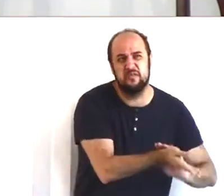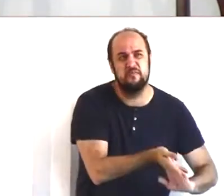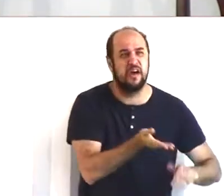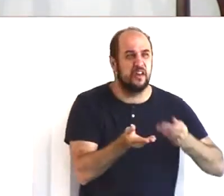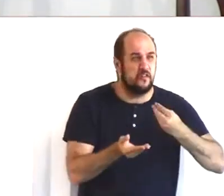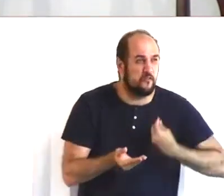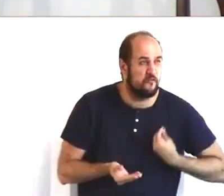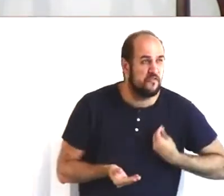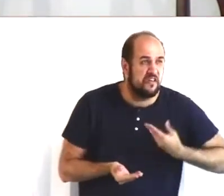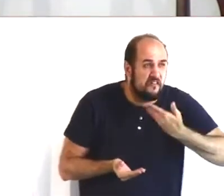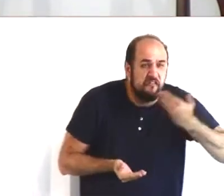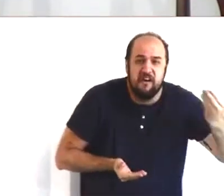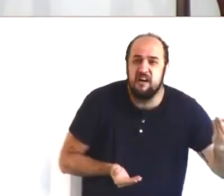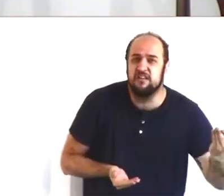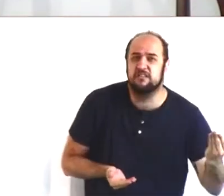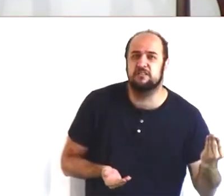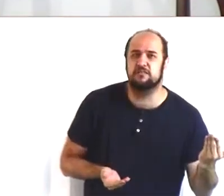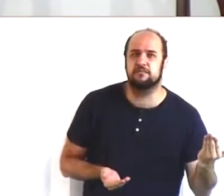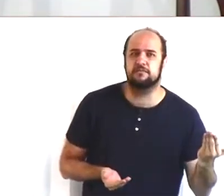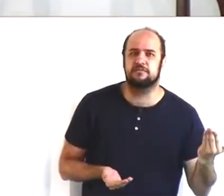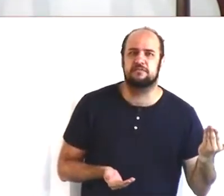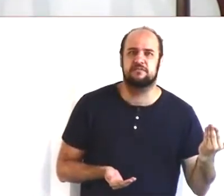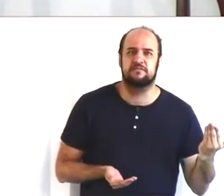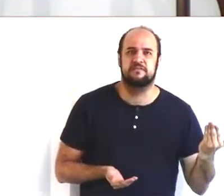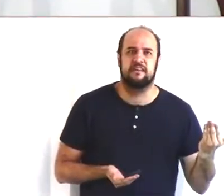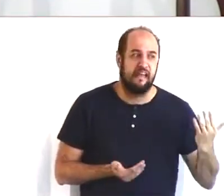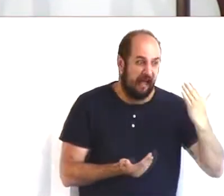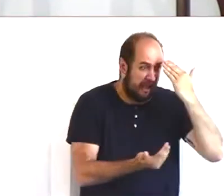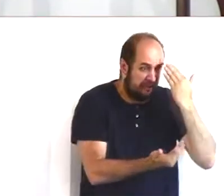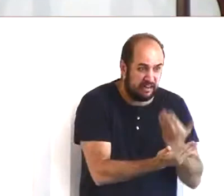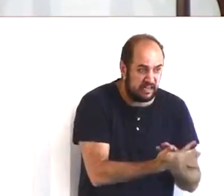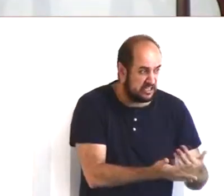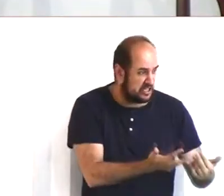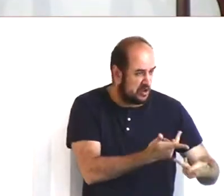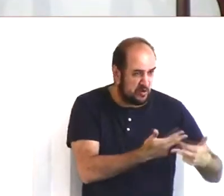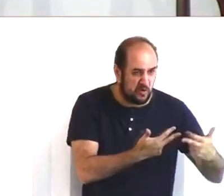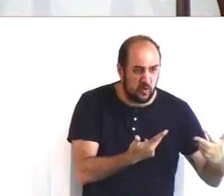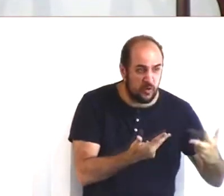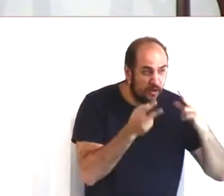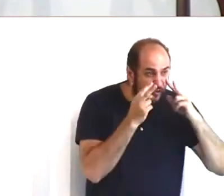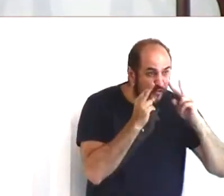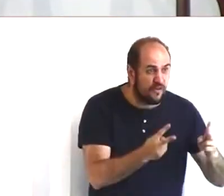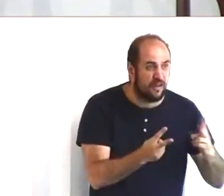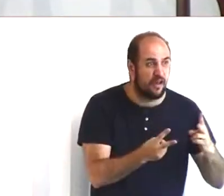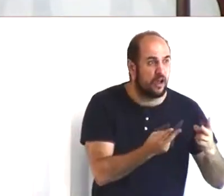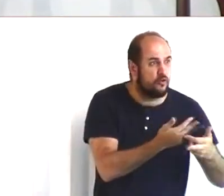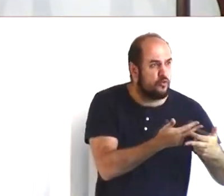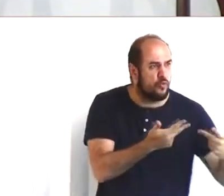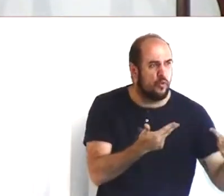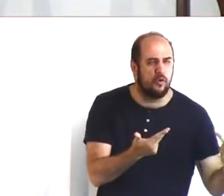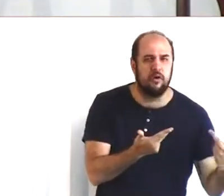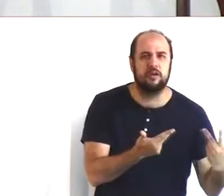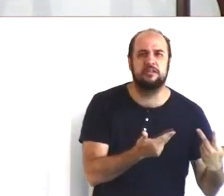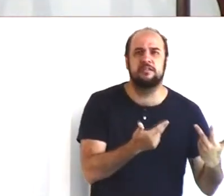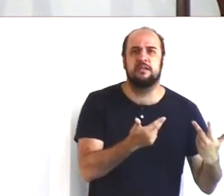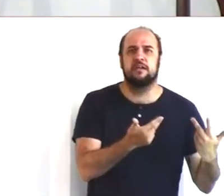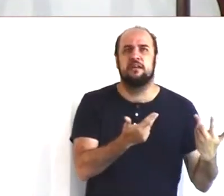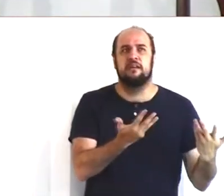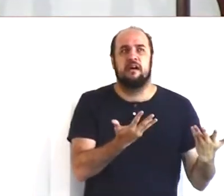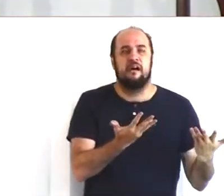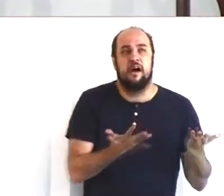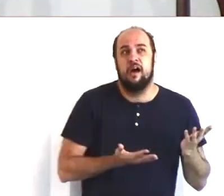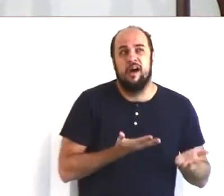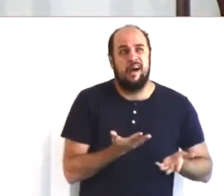facilidades. Porque eles se acostumaram a defender e até mesmo a testemunhar de um Deus que